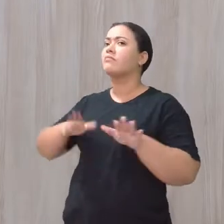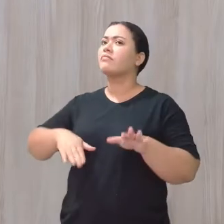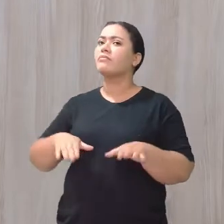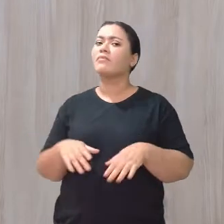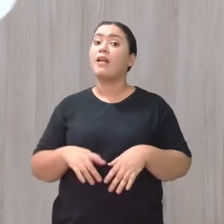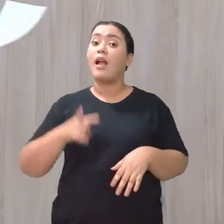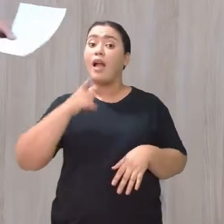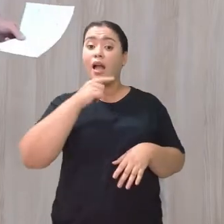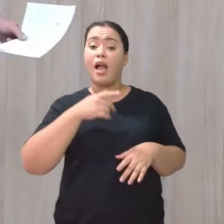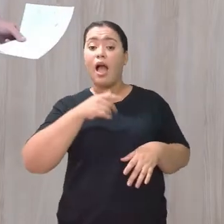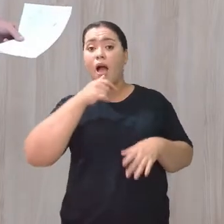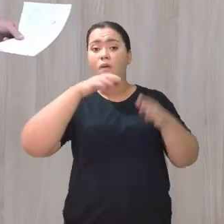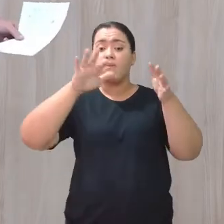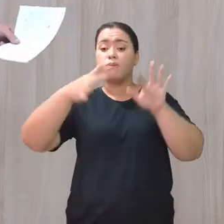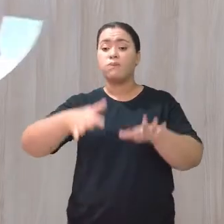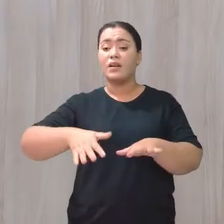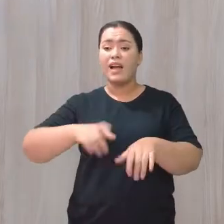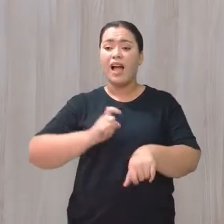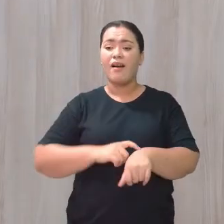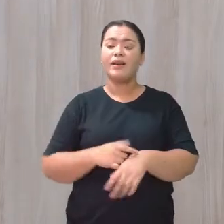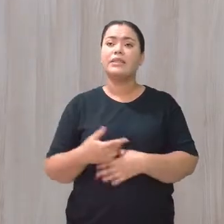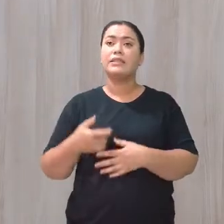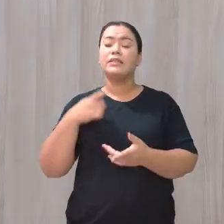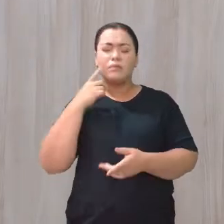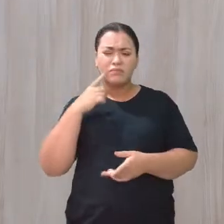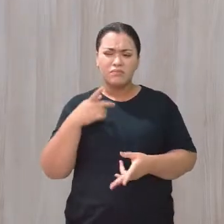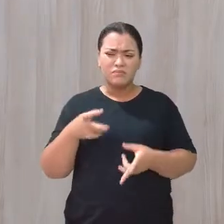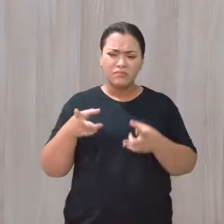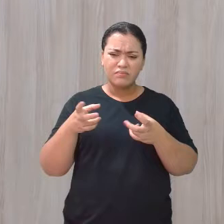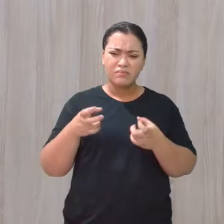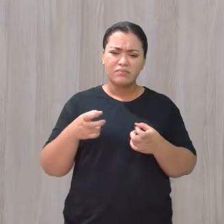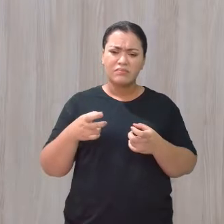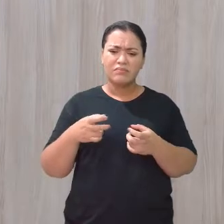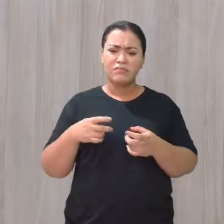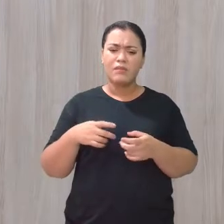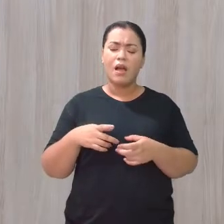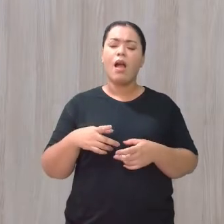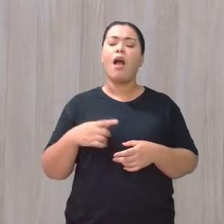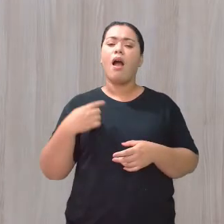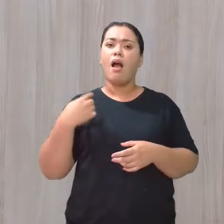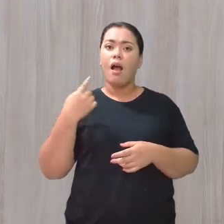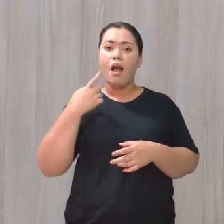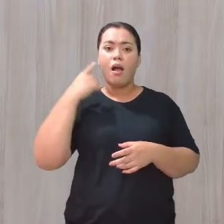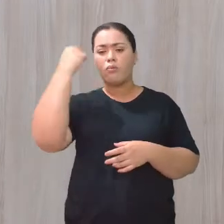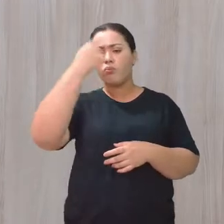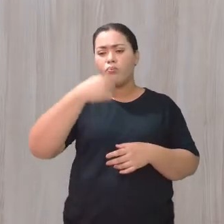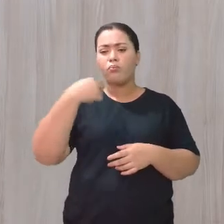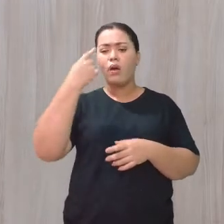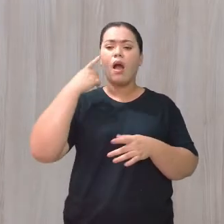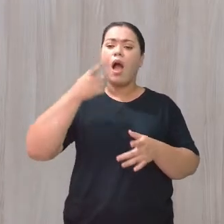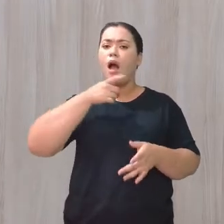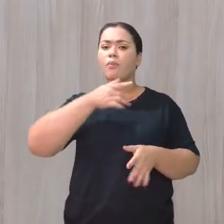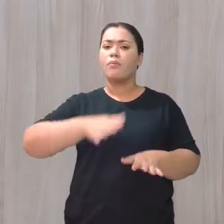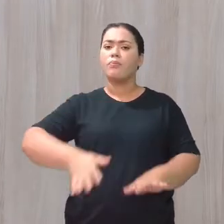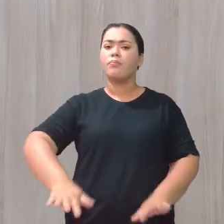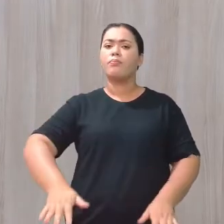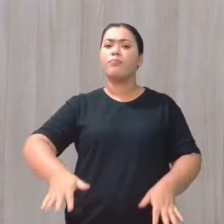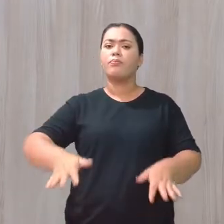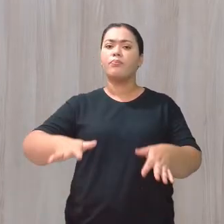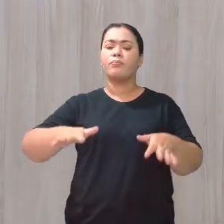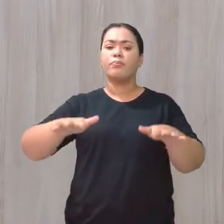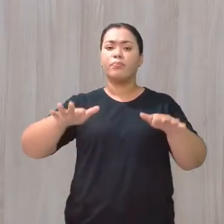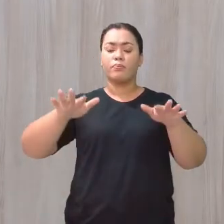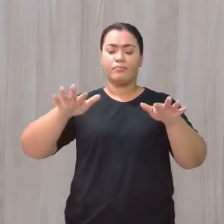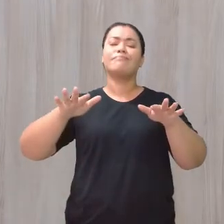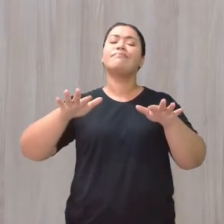tá a maré muito baixa, o horário. Aí depois você vai ver se você vai passando mais tempo, aí já vai mudando, né? À medida que você vai passando, a maré